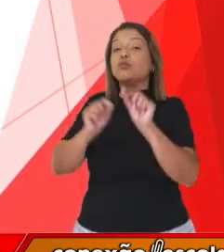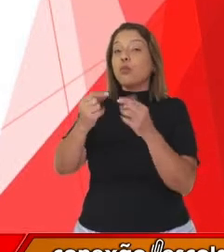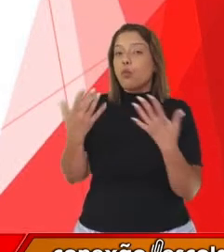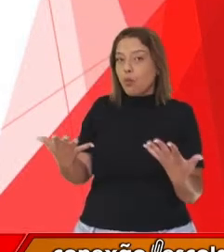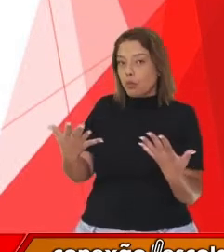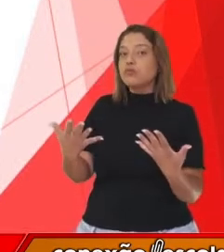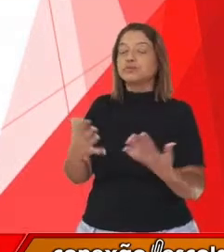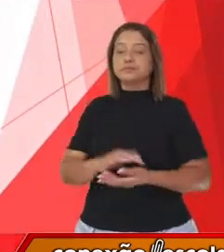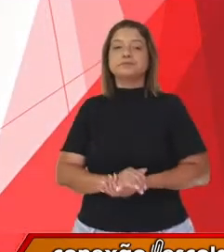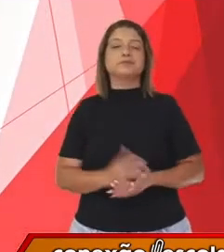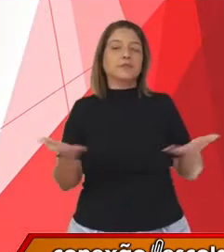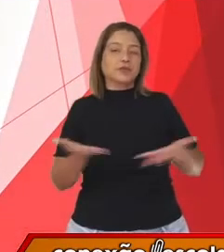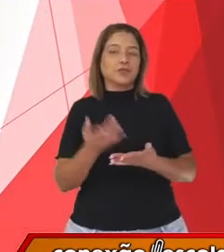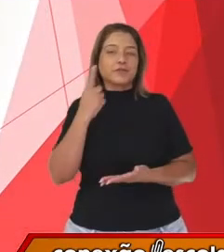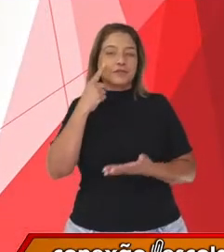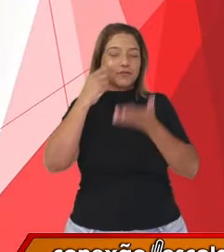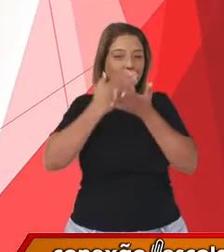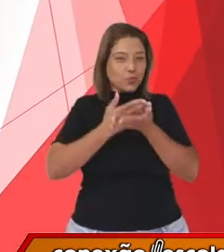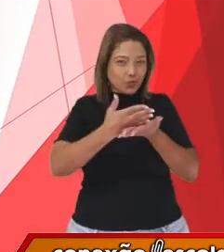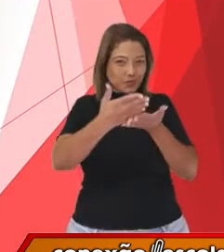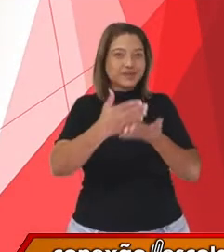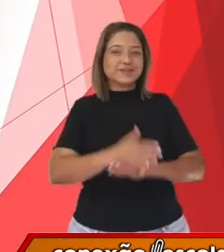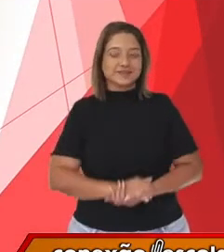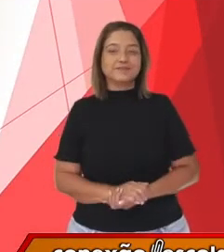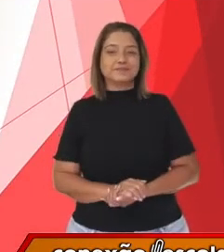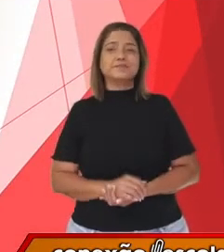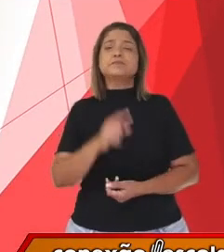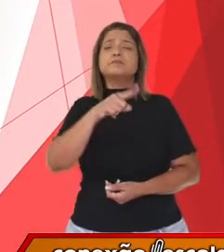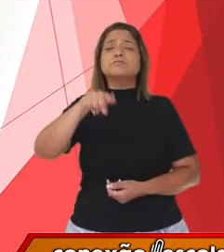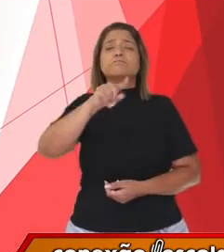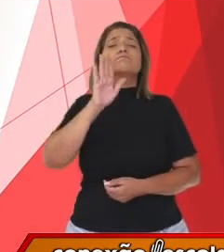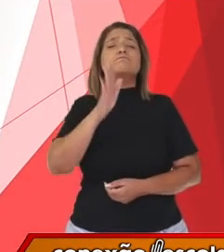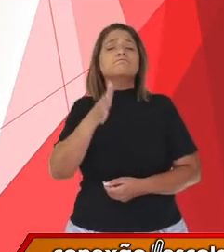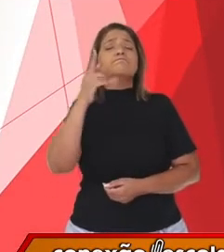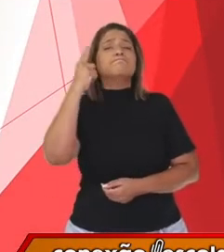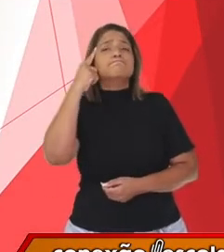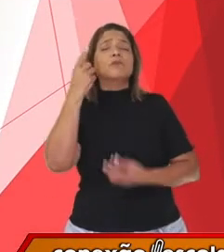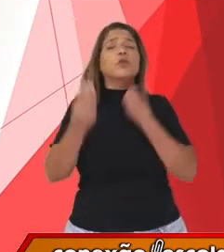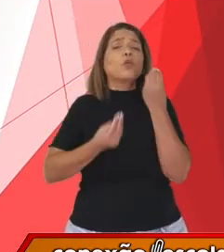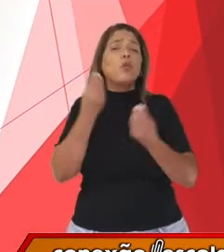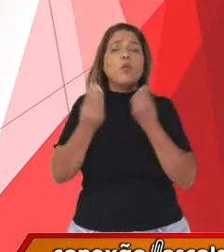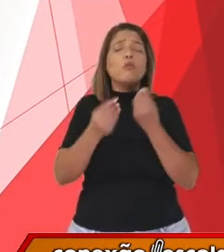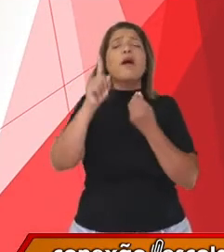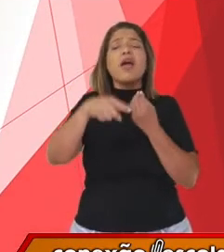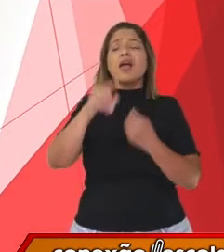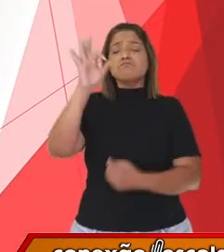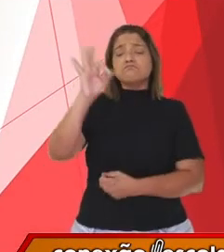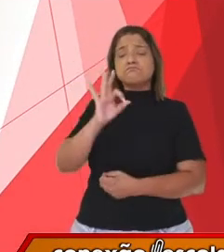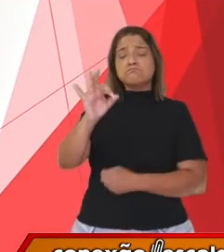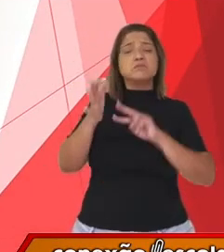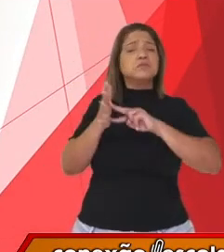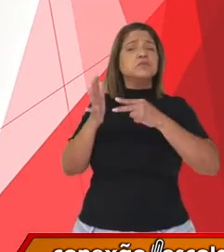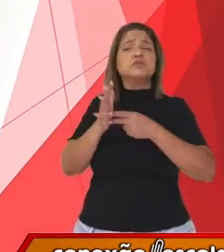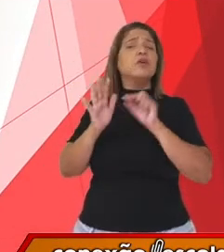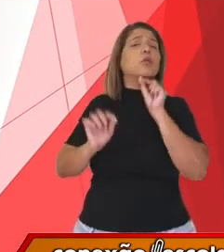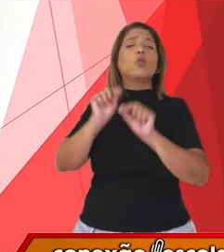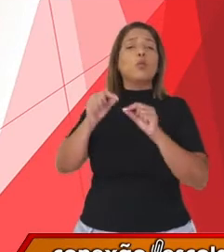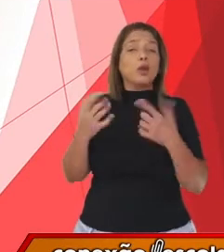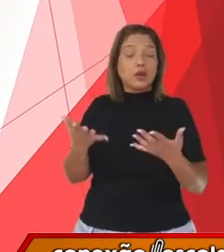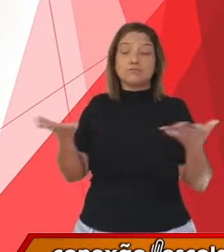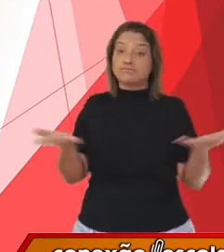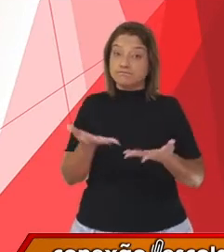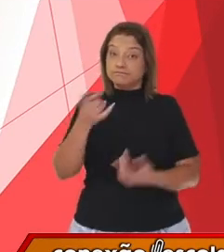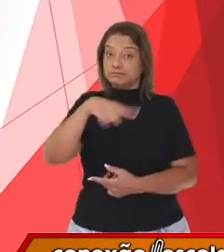Então, vamos começar. Já parou para pensar o que é de fato a porcentagem? Para a gente entender